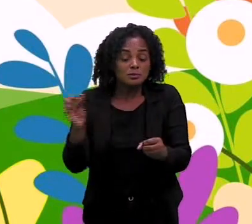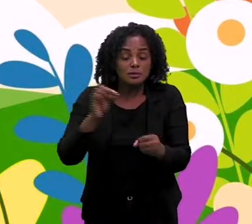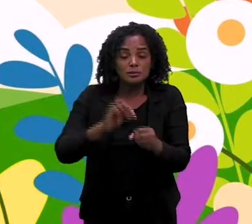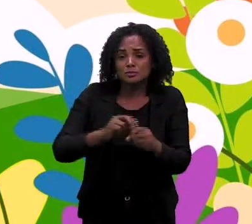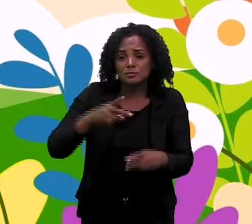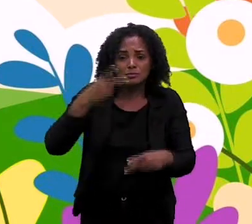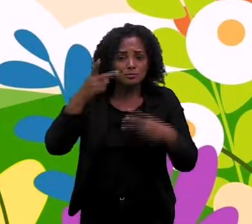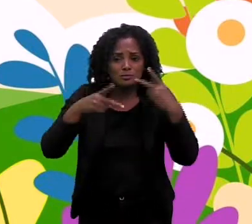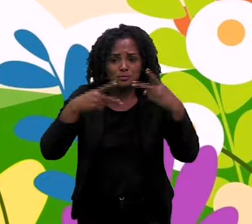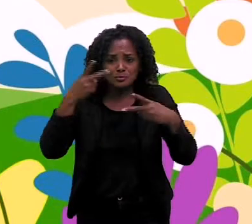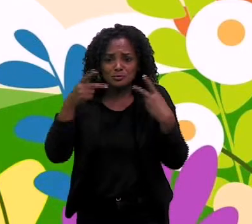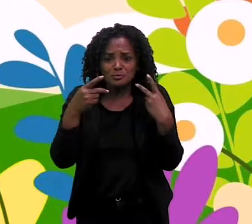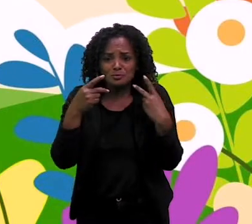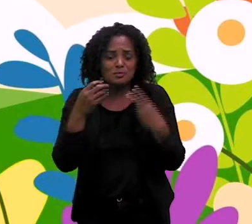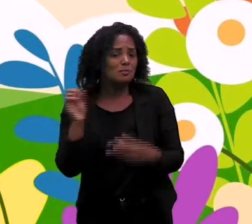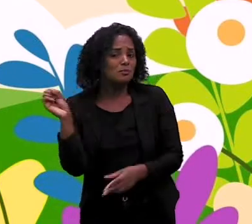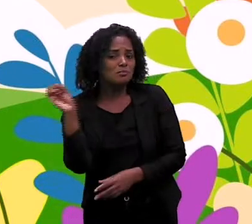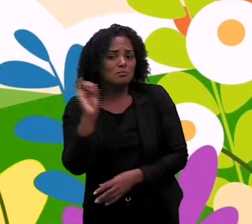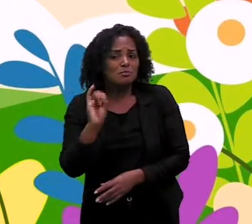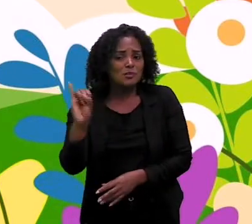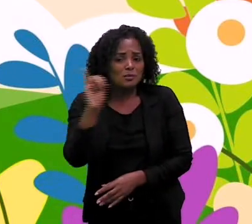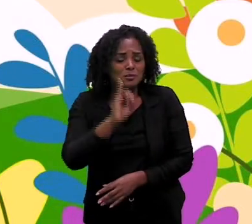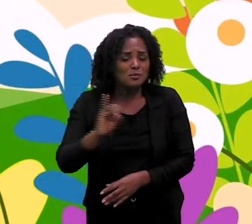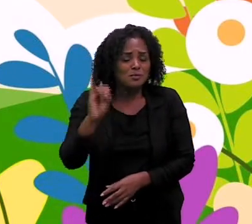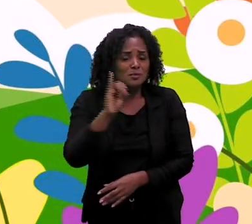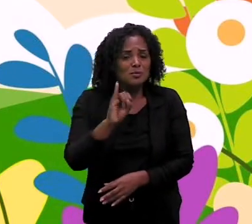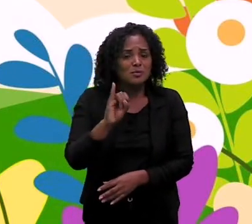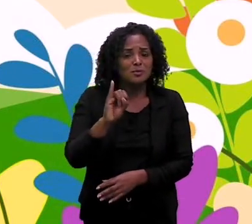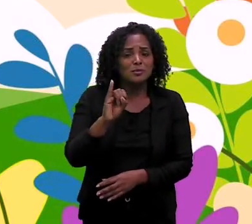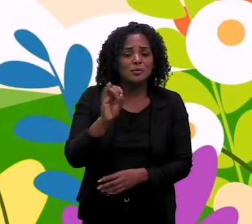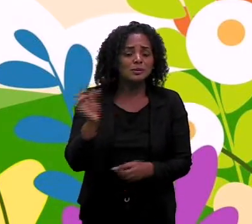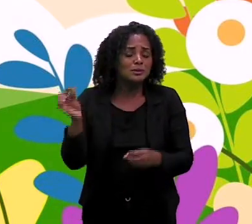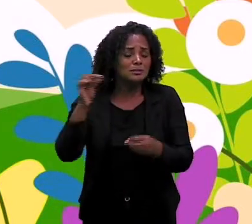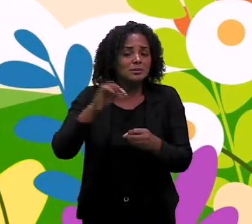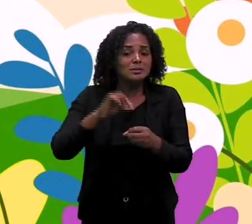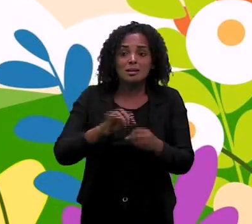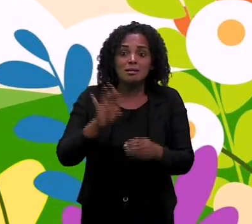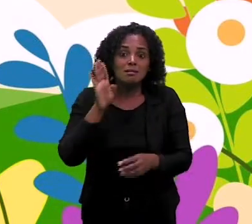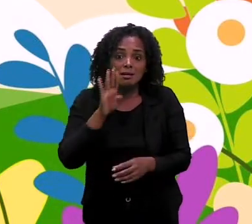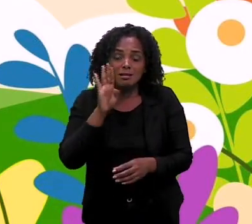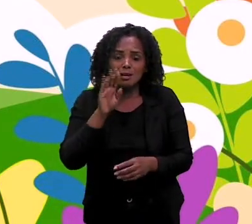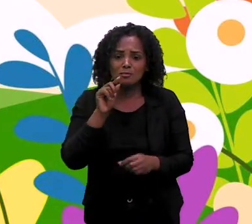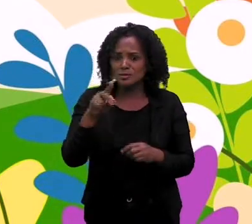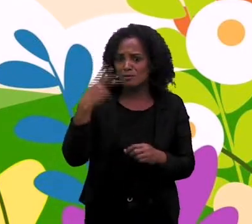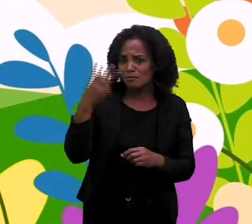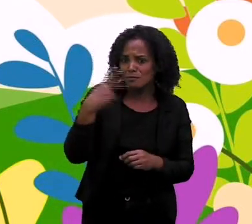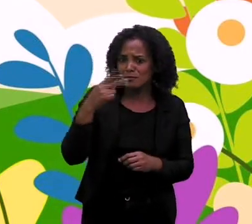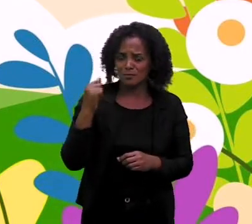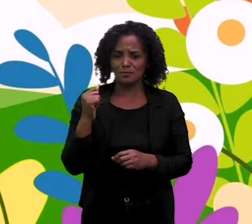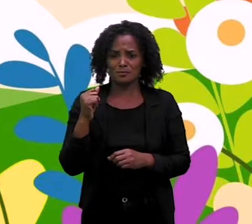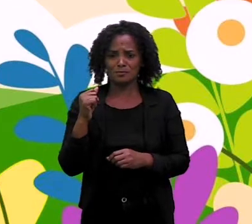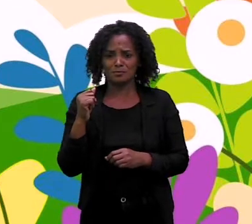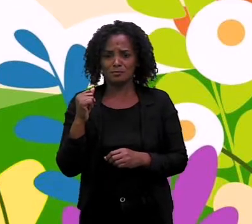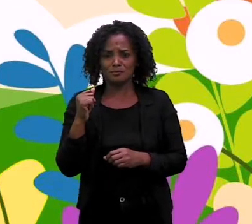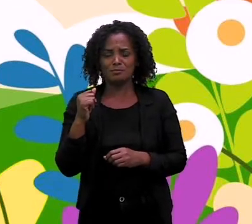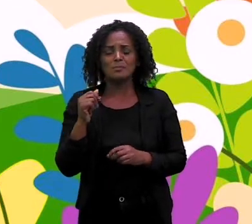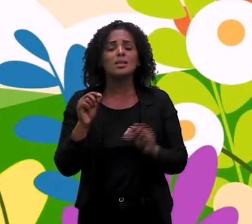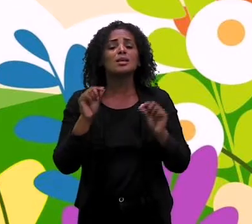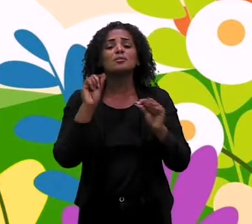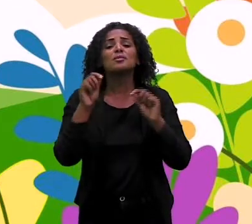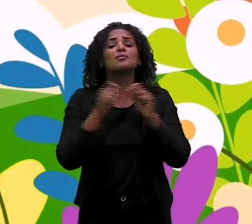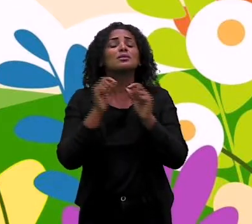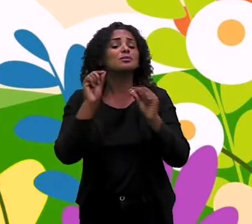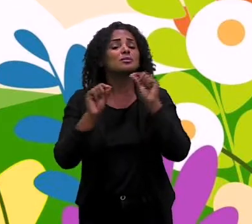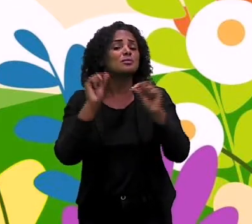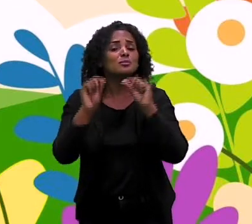Oi, sementinha, que legal! Você fala! O que você está fazendo